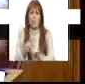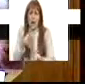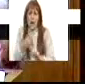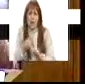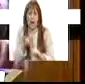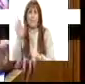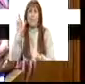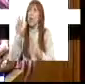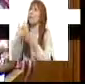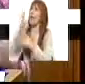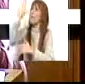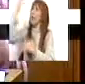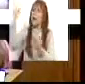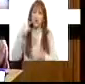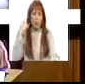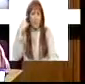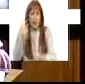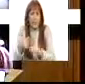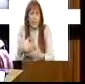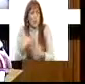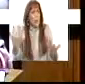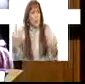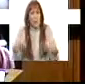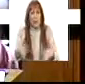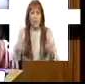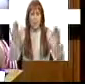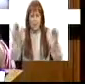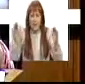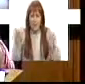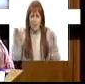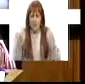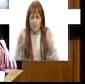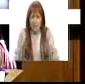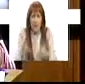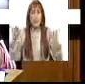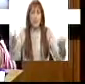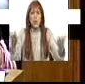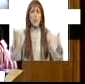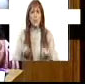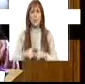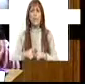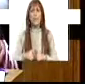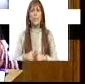de gases com efeito de estufa, e se temos objetivos no sentido da minimização